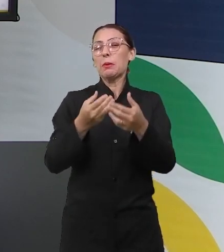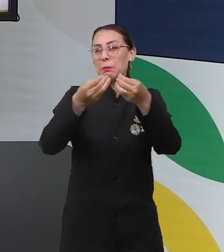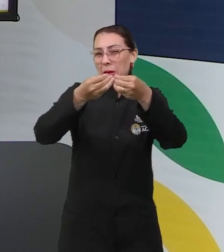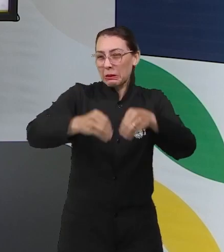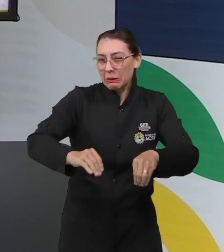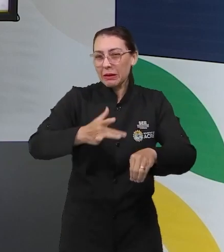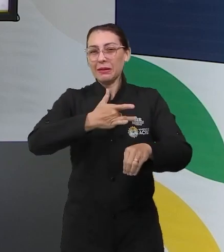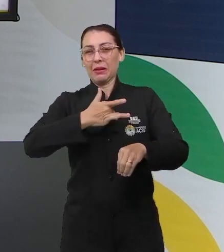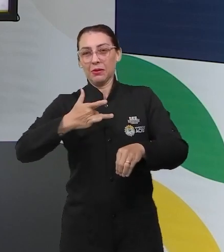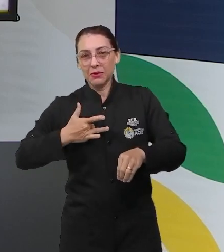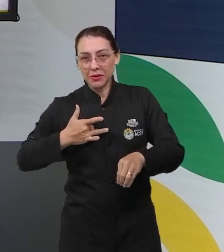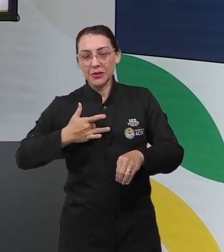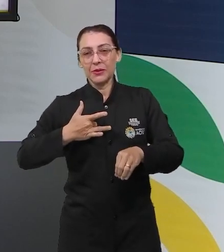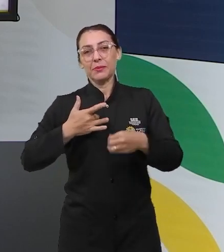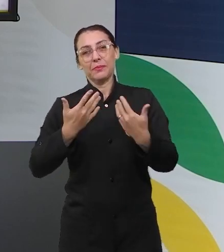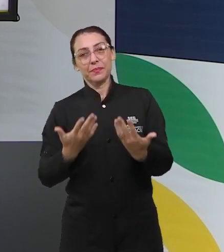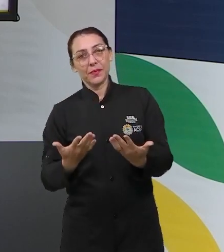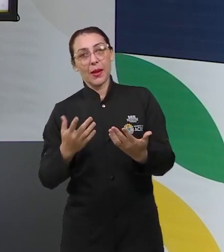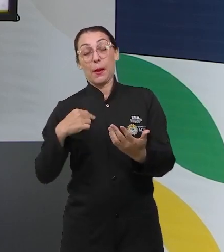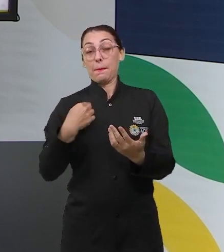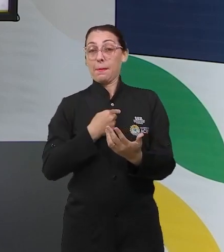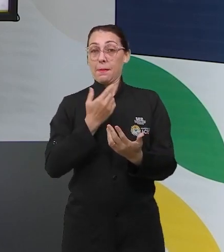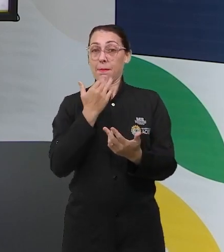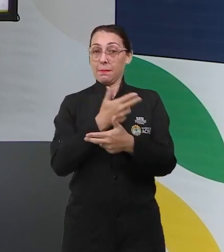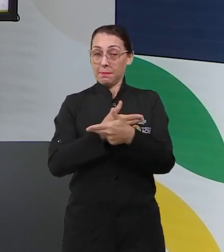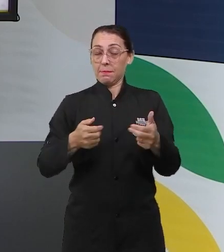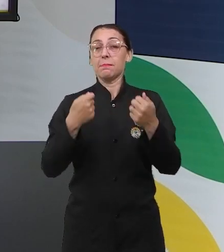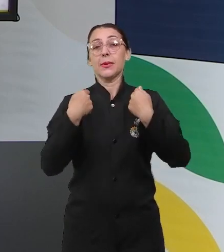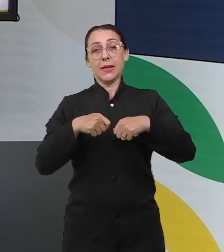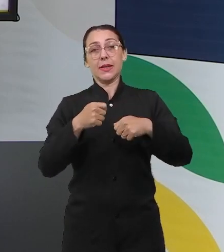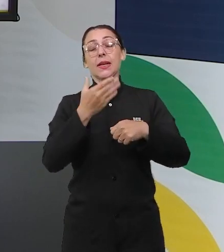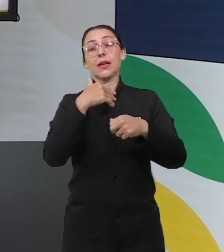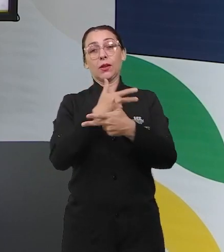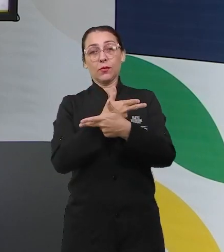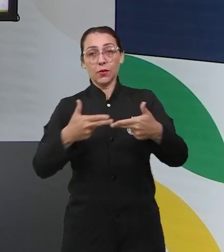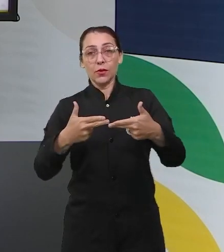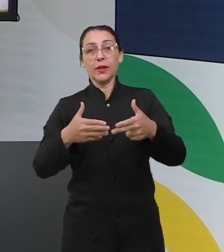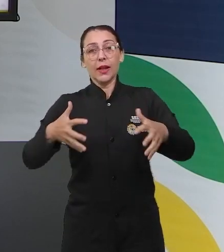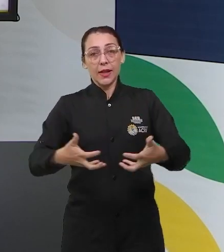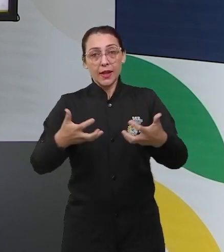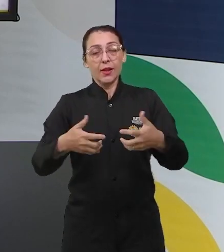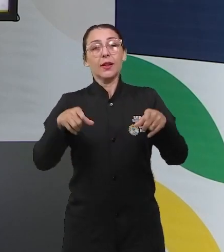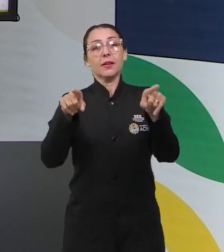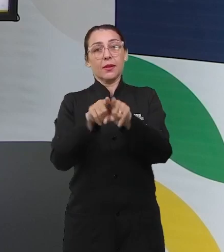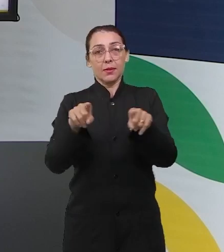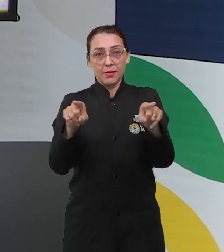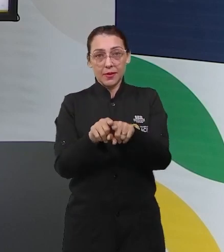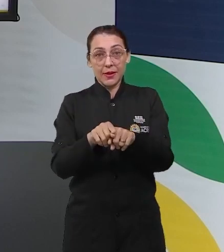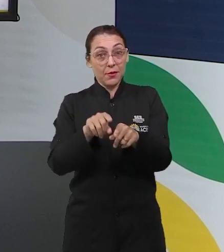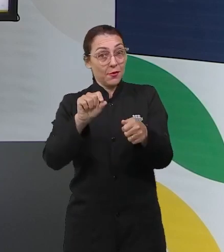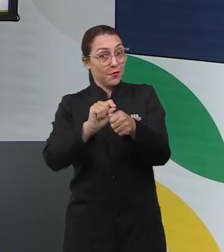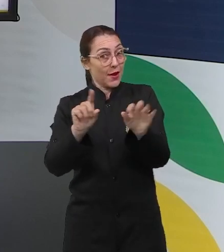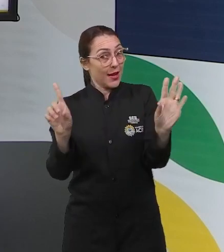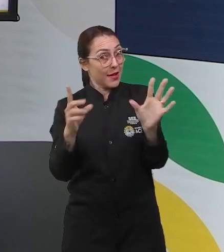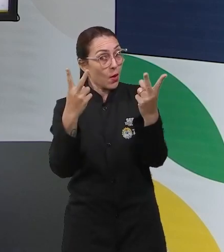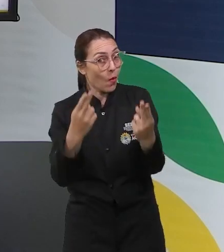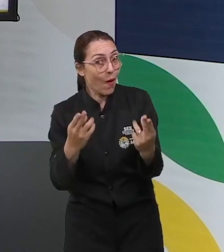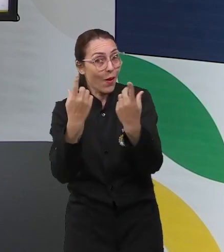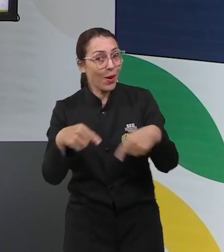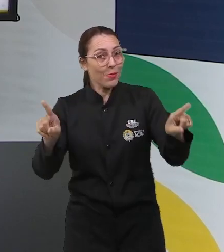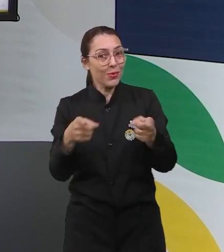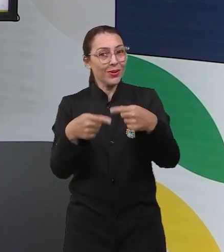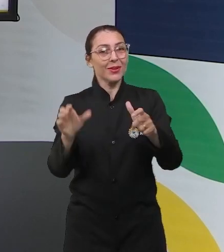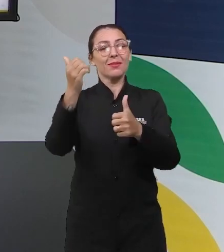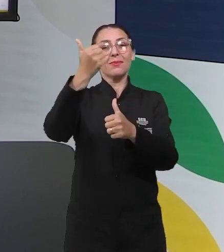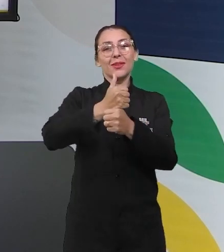digamos que menos saudáveis, tá bom? Mas a nossa alimentação ela deve sim conter frutas e verduras. Não façam que nem a música, né?